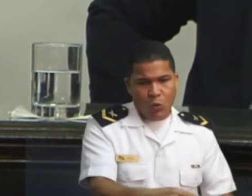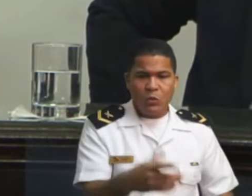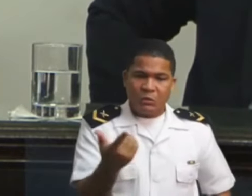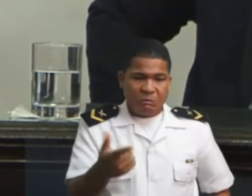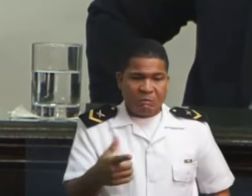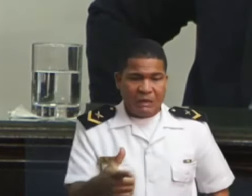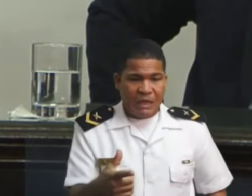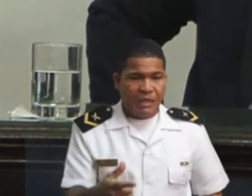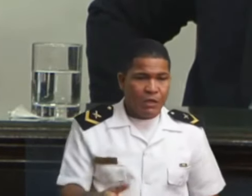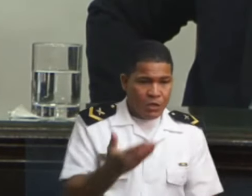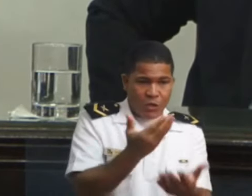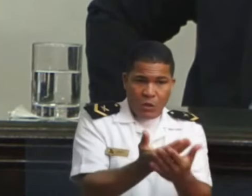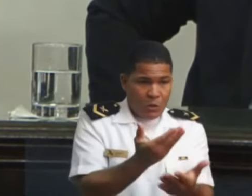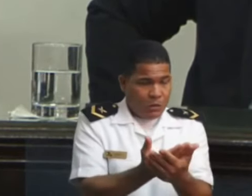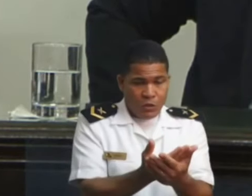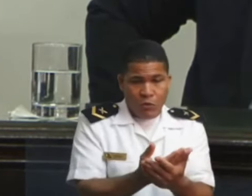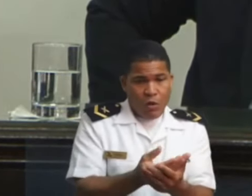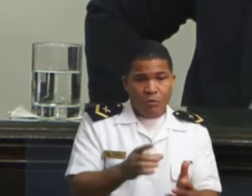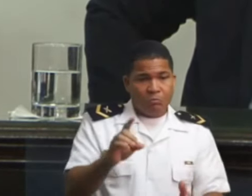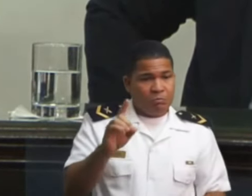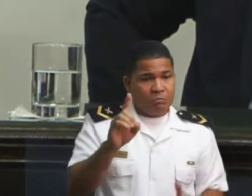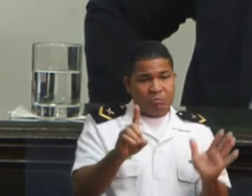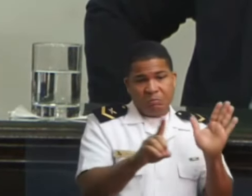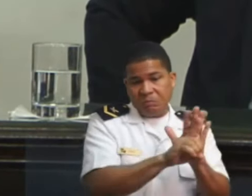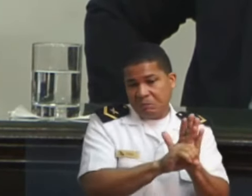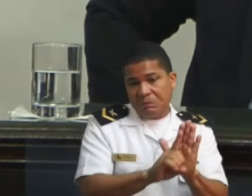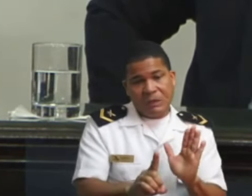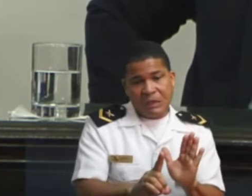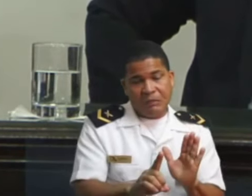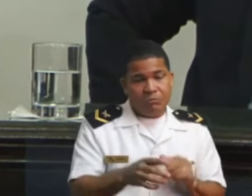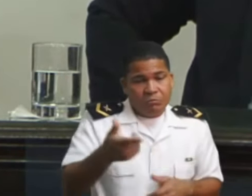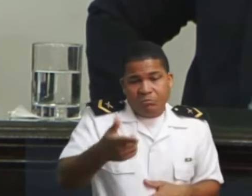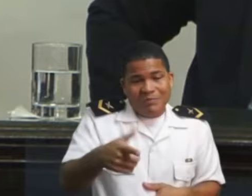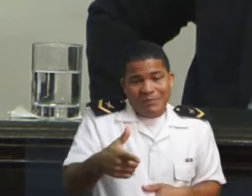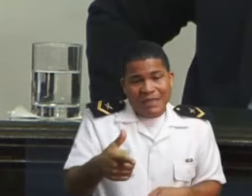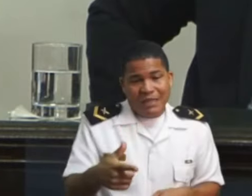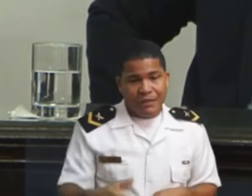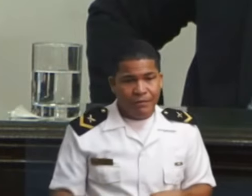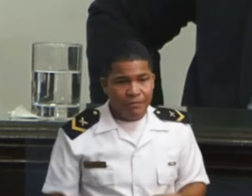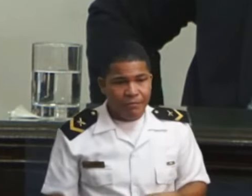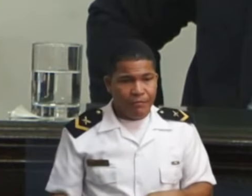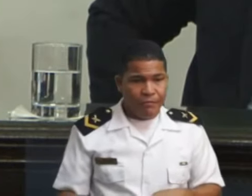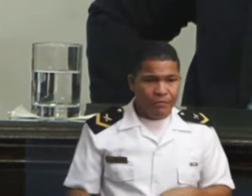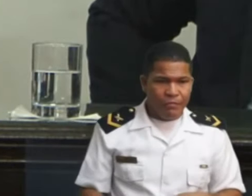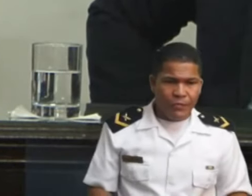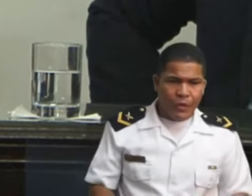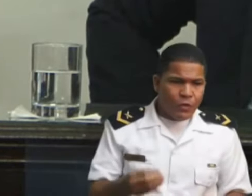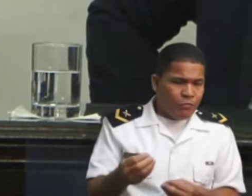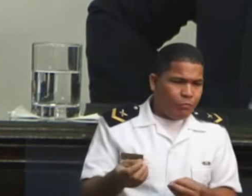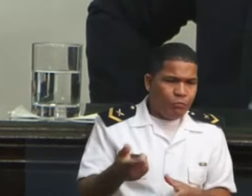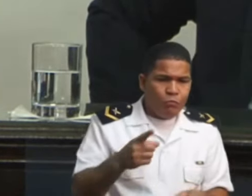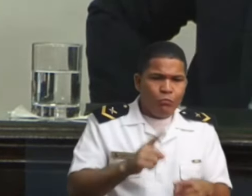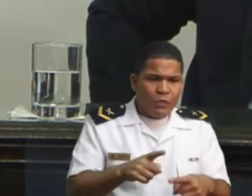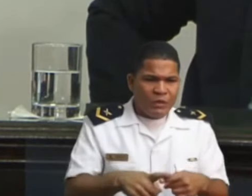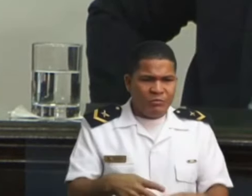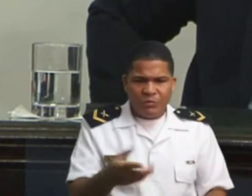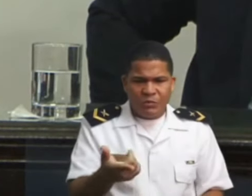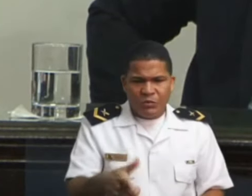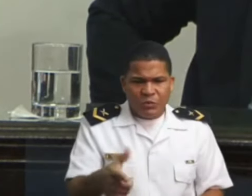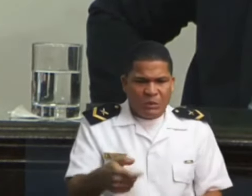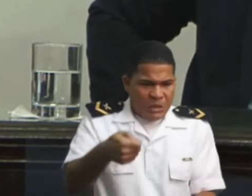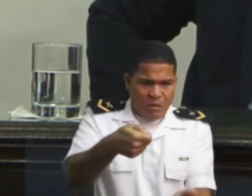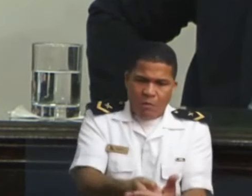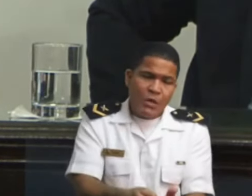de magistratura. Então, os magistrados, que não nascem sabendo, não possuem como regra